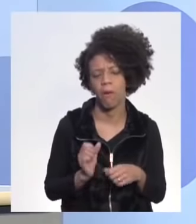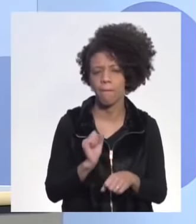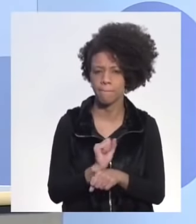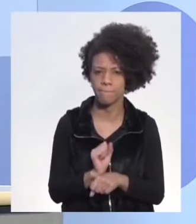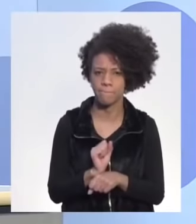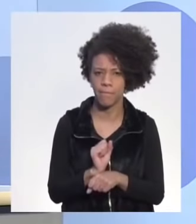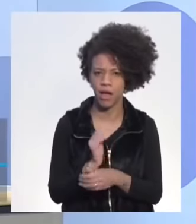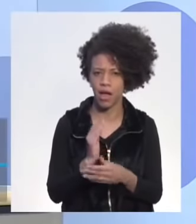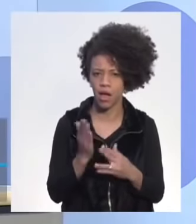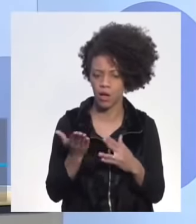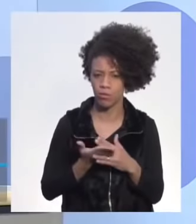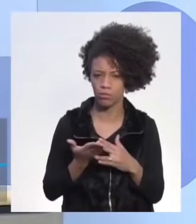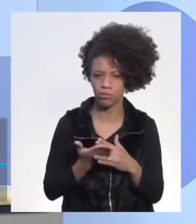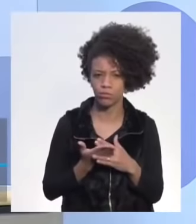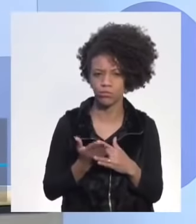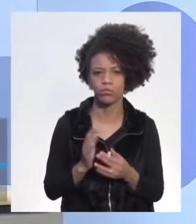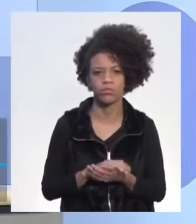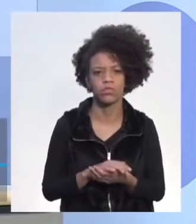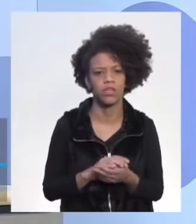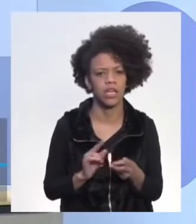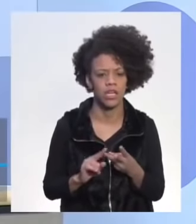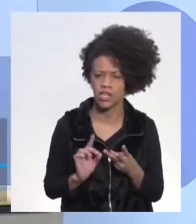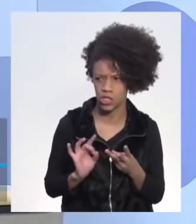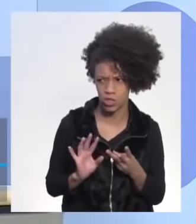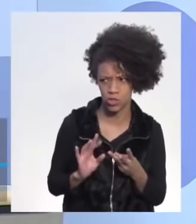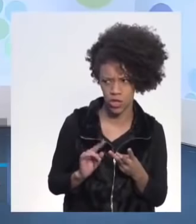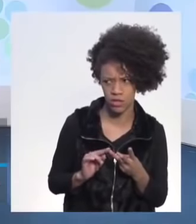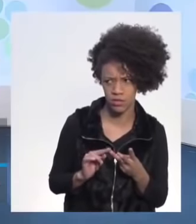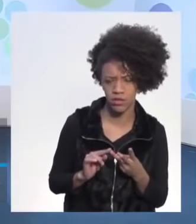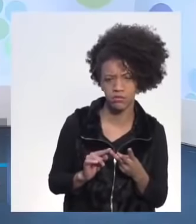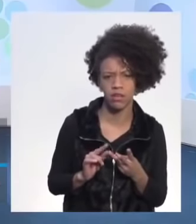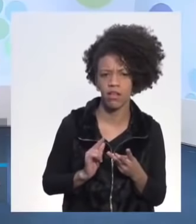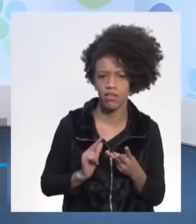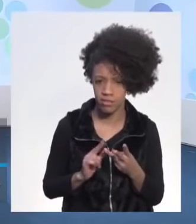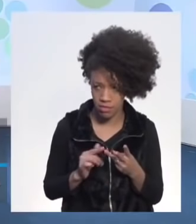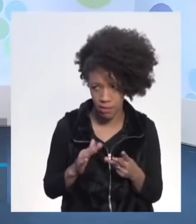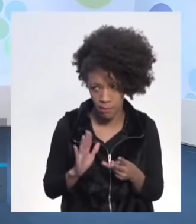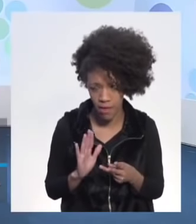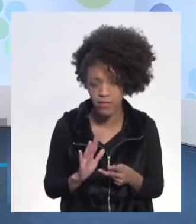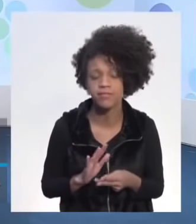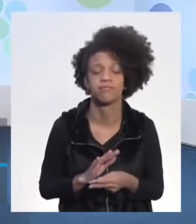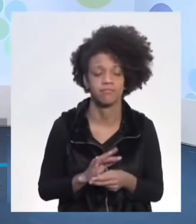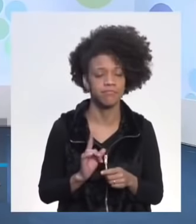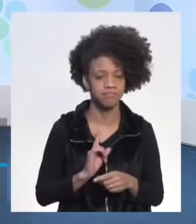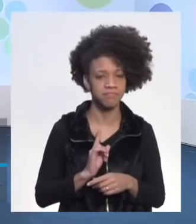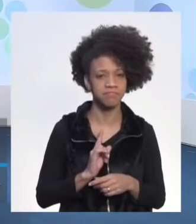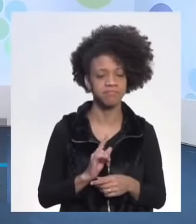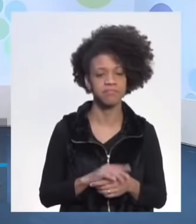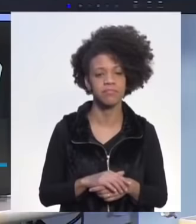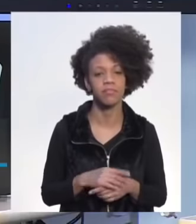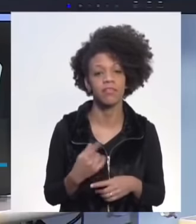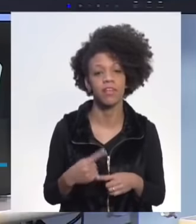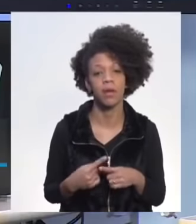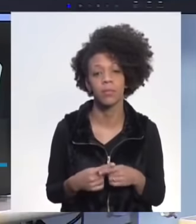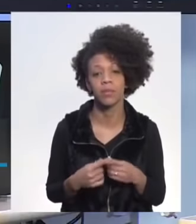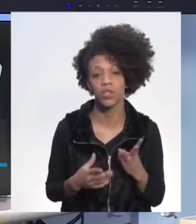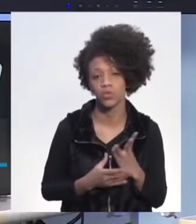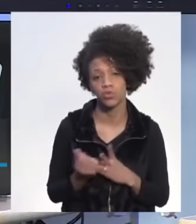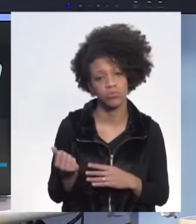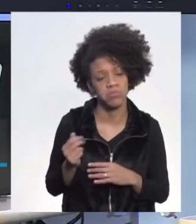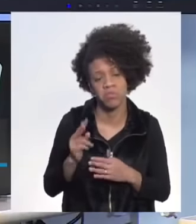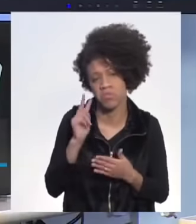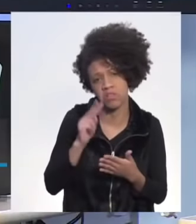E isso na 3. É só a 3 que você quer ou você quer as duas já? Tem mais a 3? Tem. Vamos é lá. É porque eles colocaram junto. Se você quiser